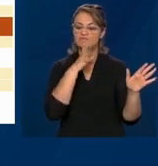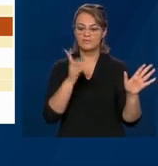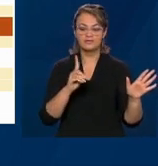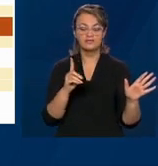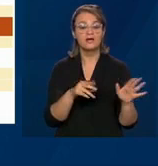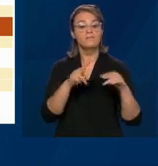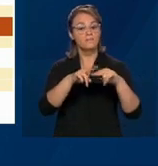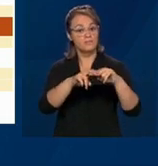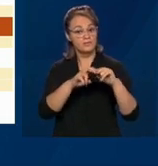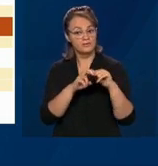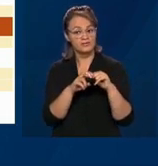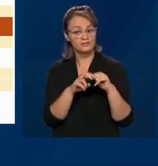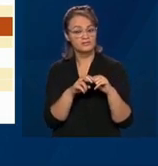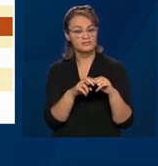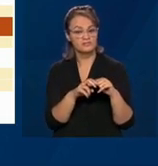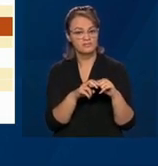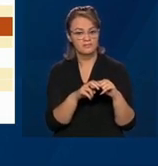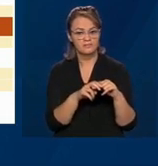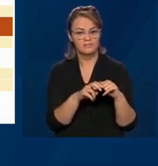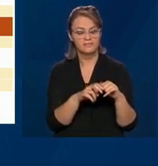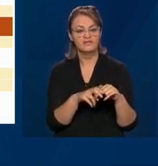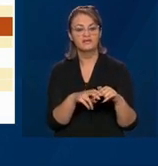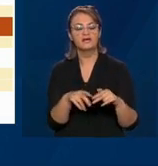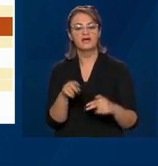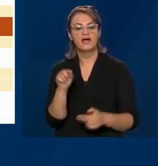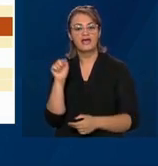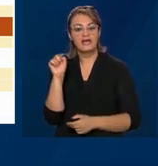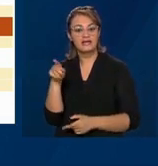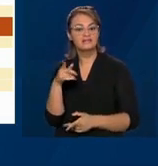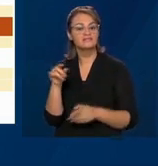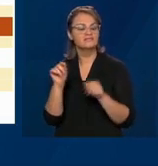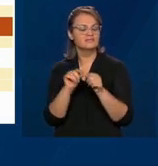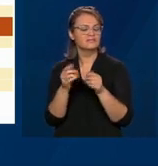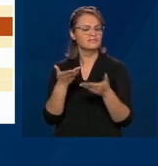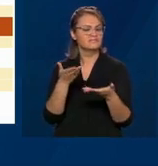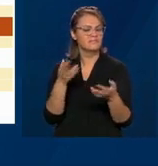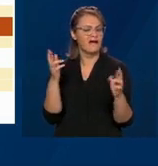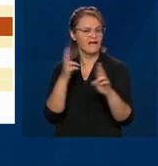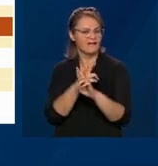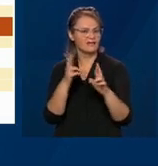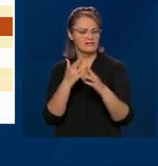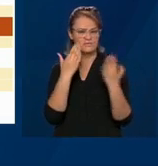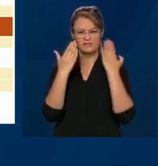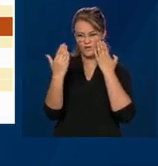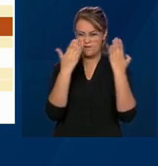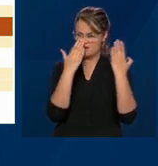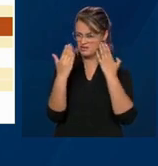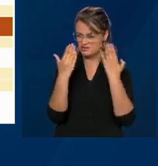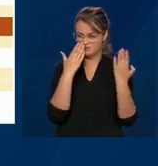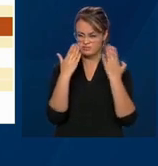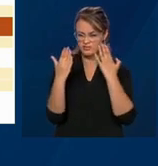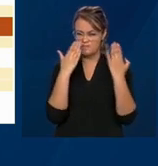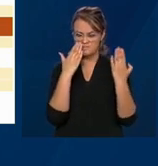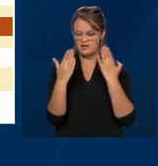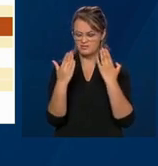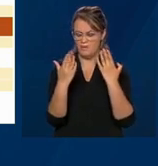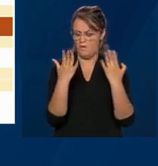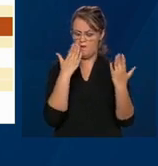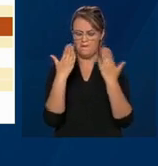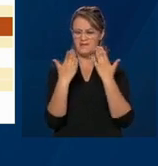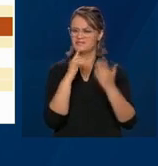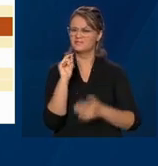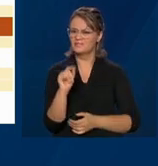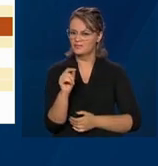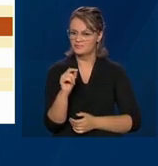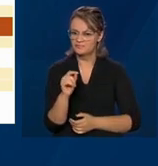uma exigência para que se fizesse essa relação, essa comparabilidade. Essa comparabilidade significa o quê? Eu